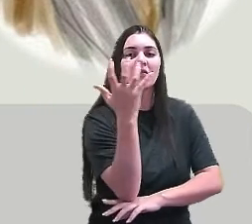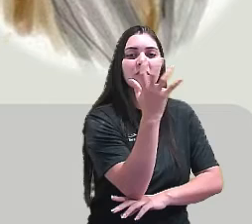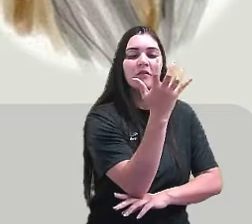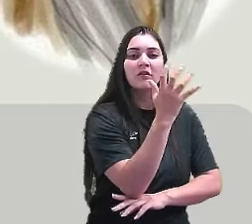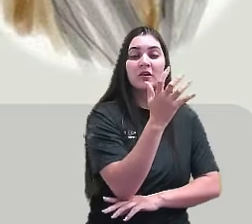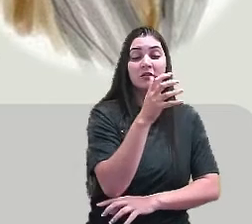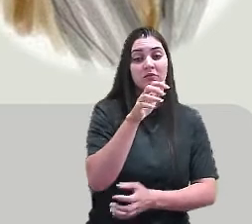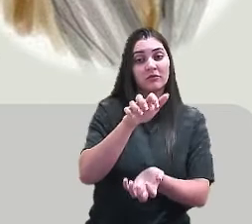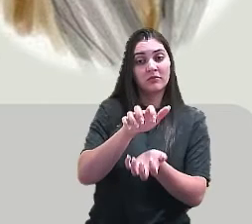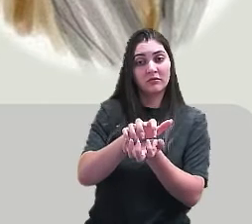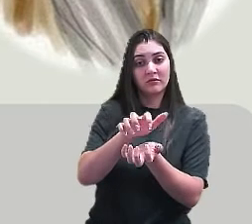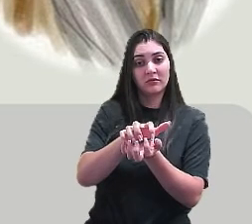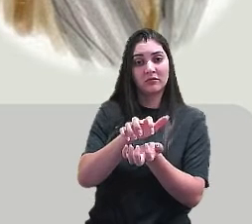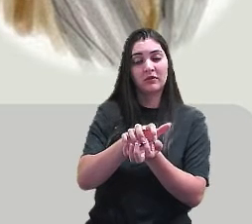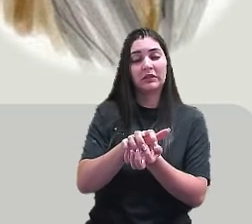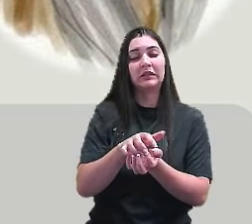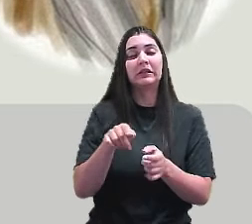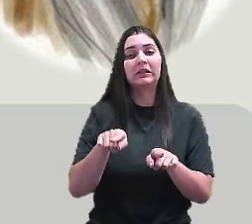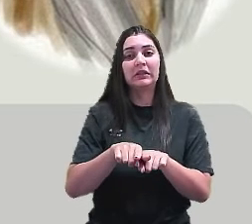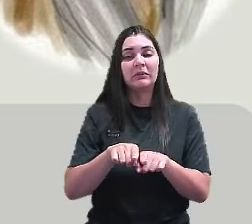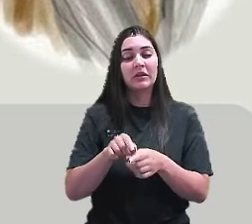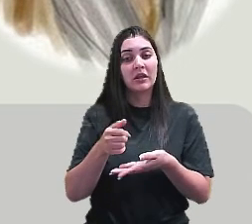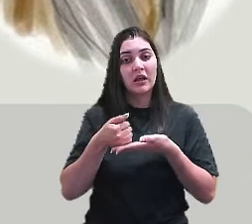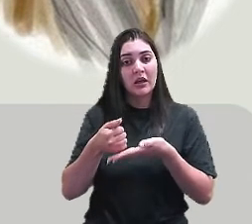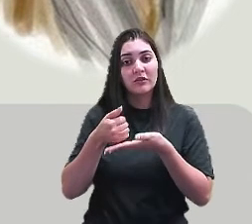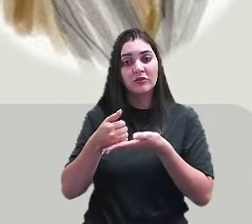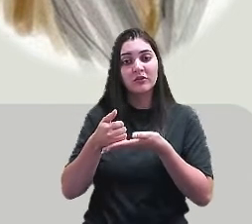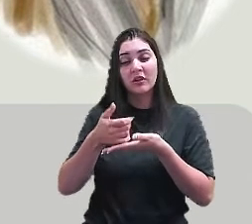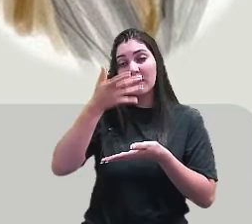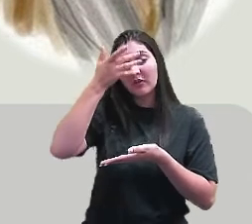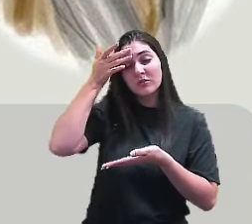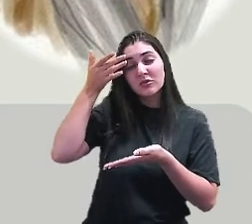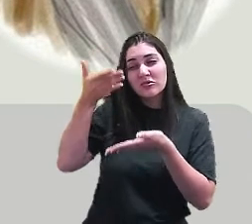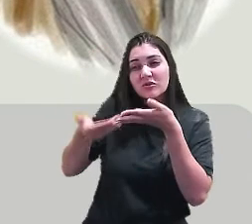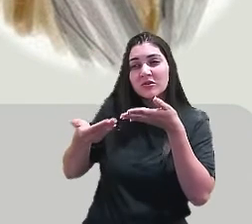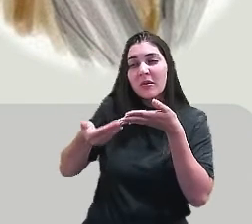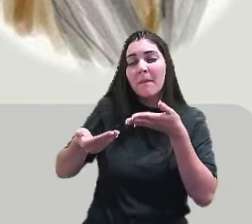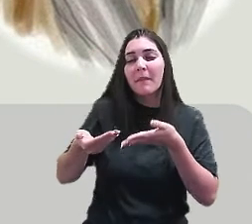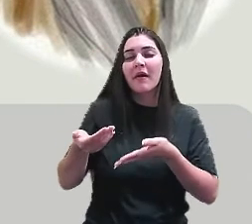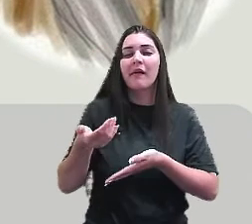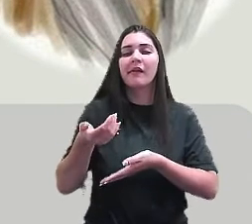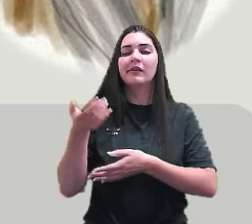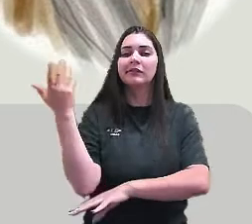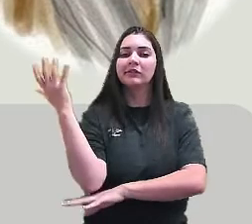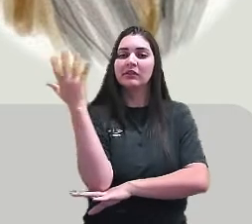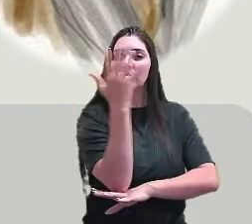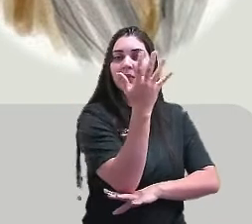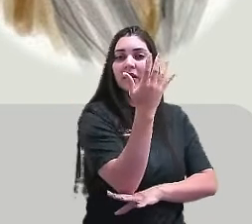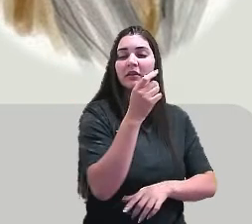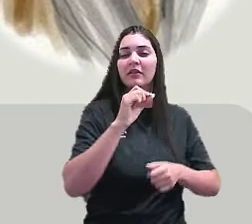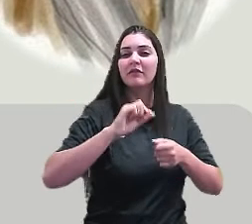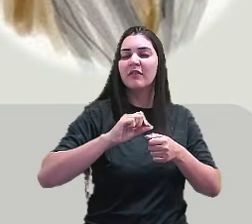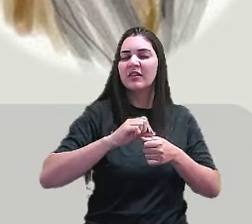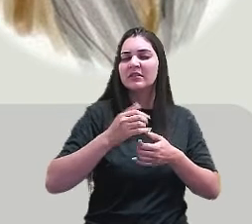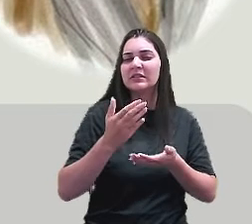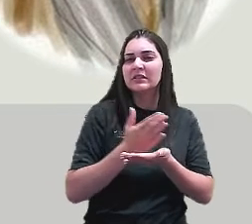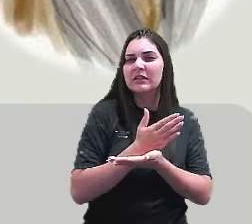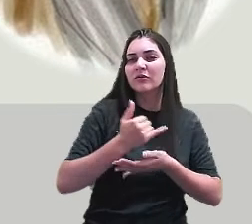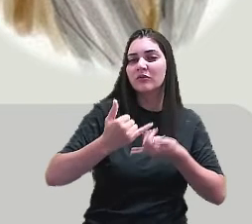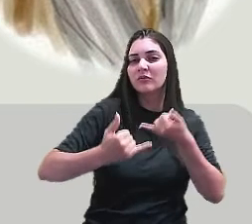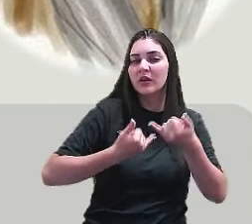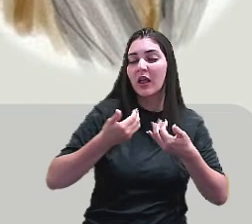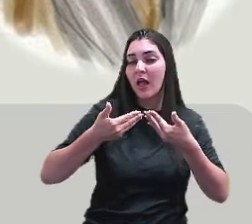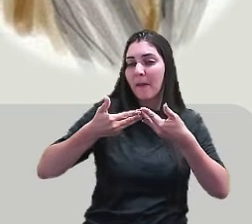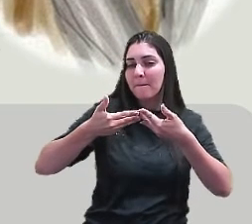Além de ajudar quem se perde na mata e apela por ajuda, ela também faz algumas trelas, como abrir portas para animais